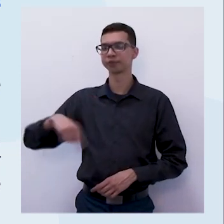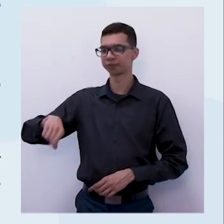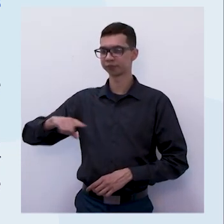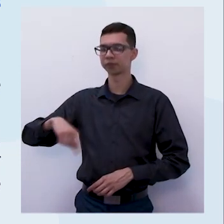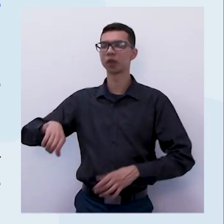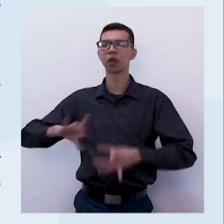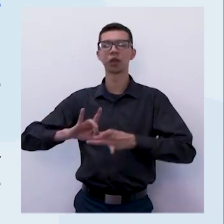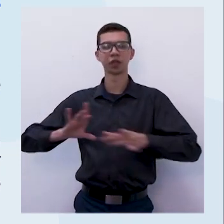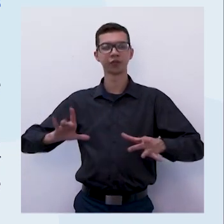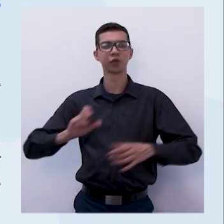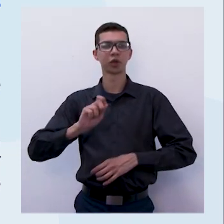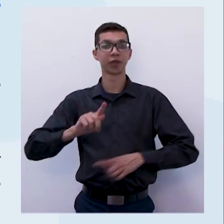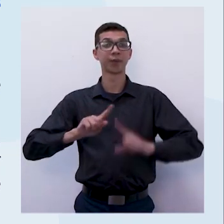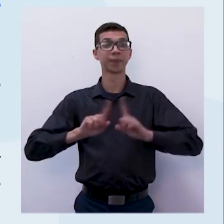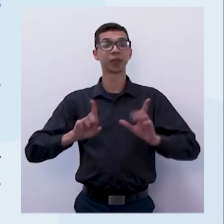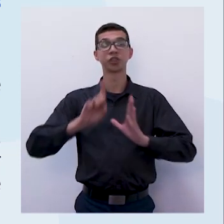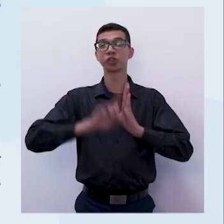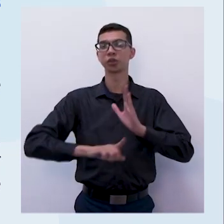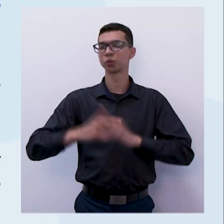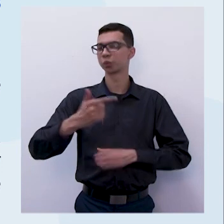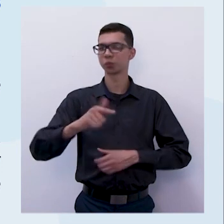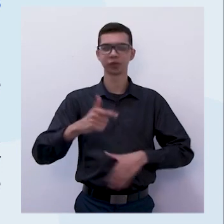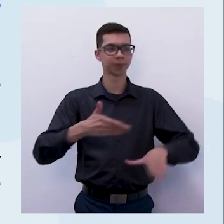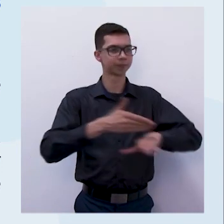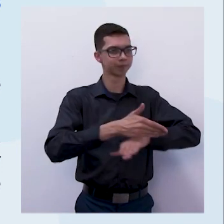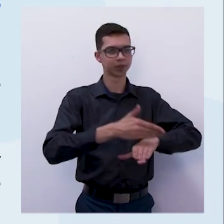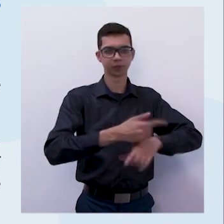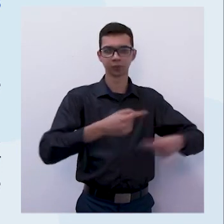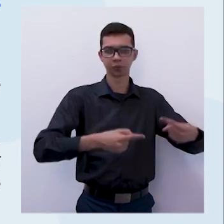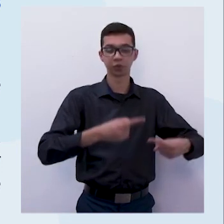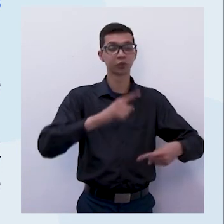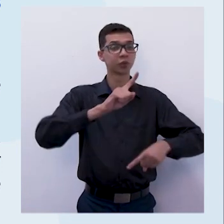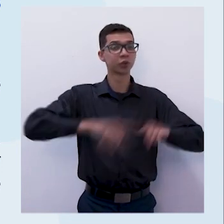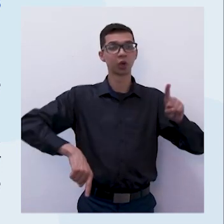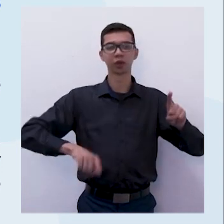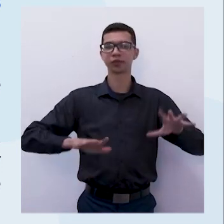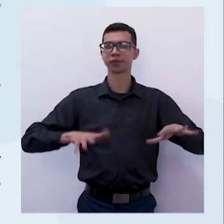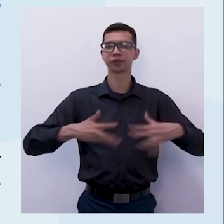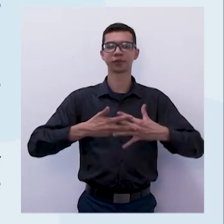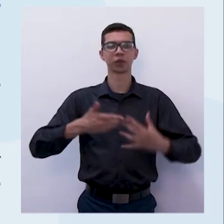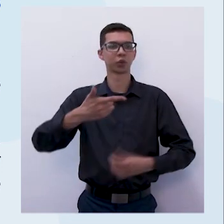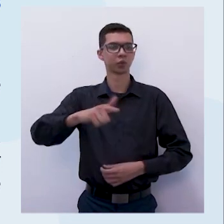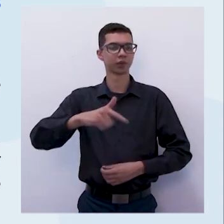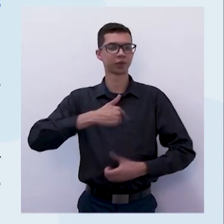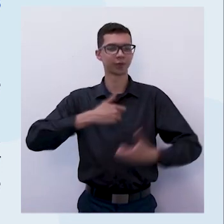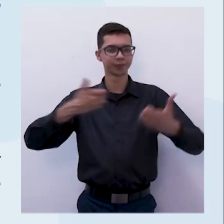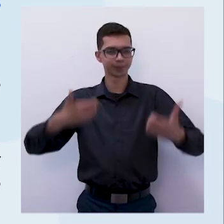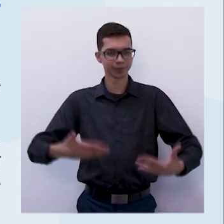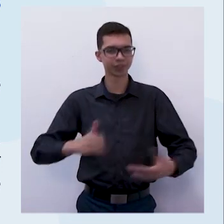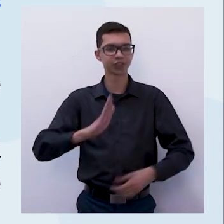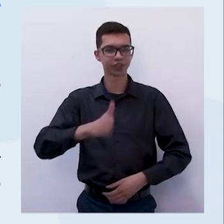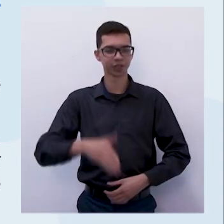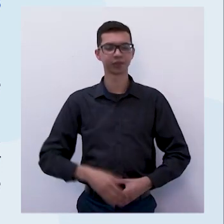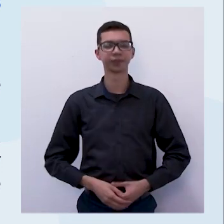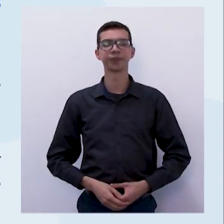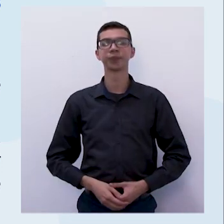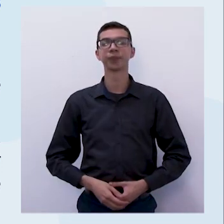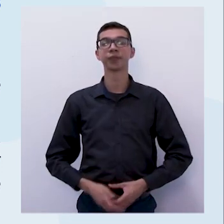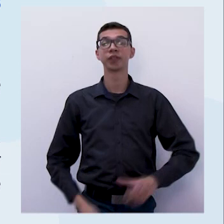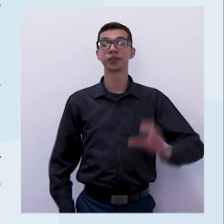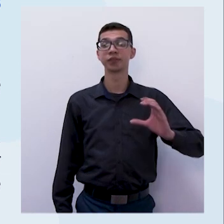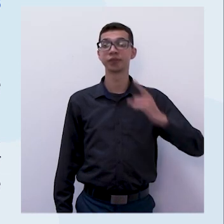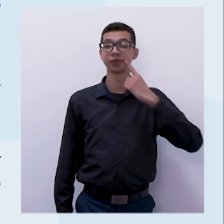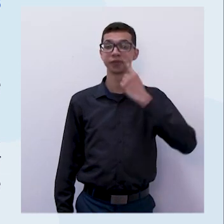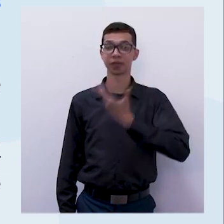têm direito, não têm participação política alguma, eles não têm cidadania, como eu já pontuei. A C, a cidadania era